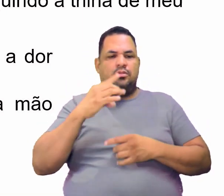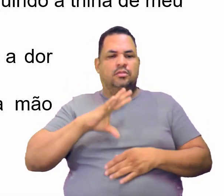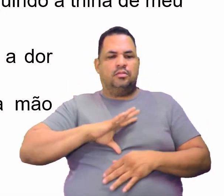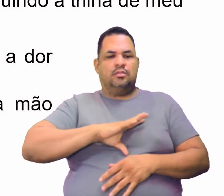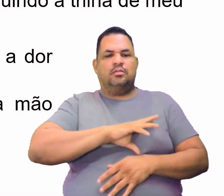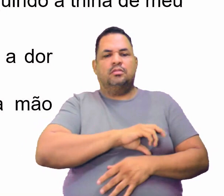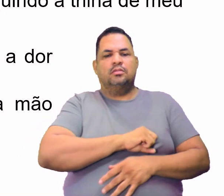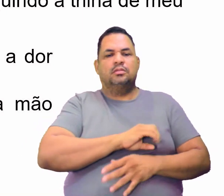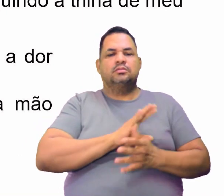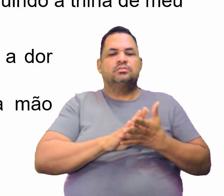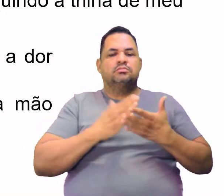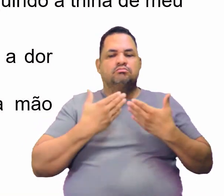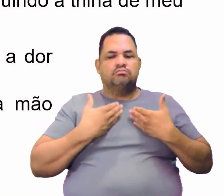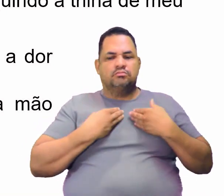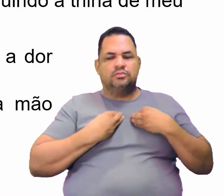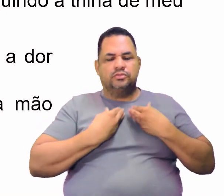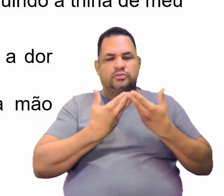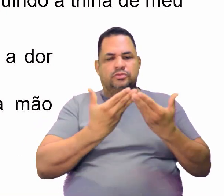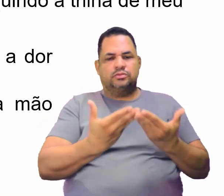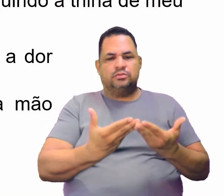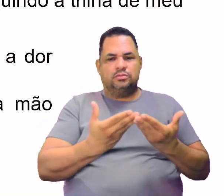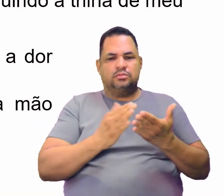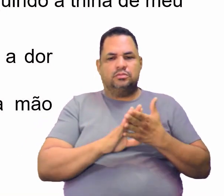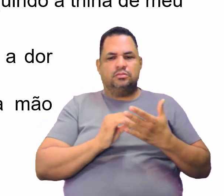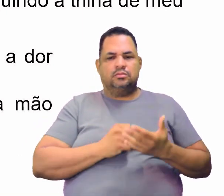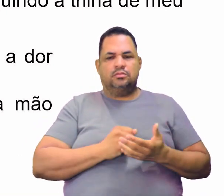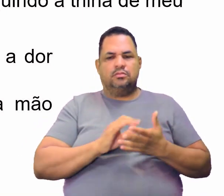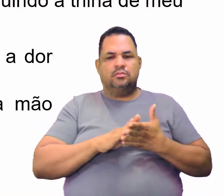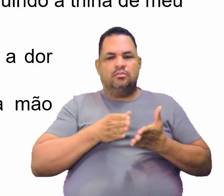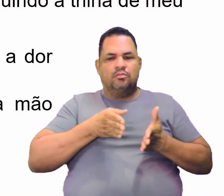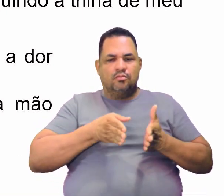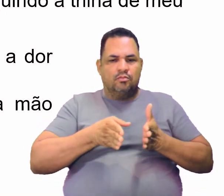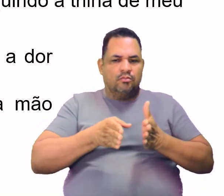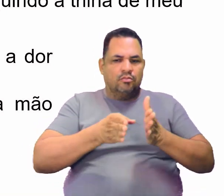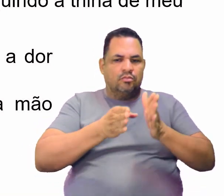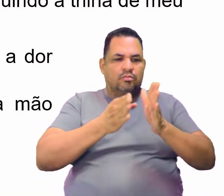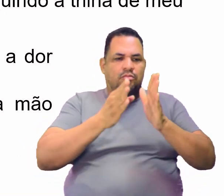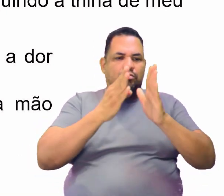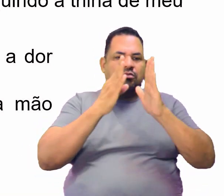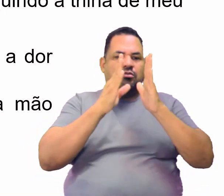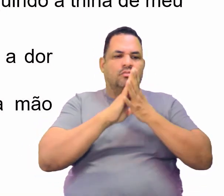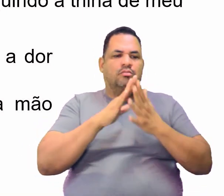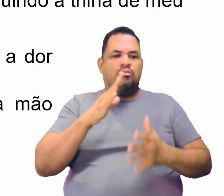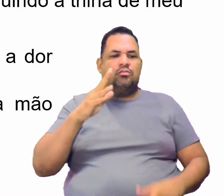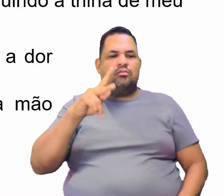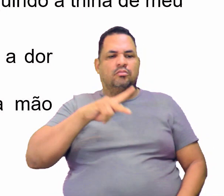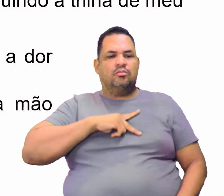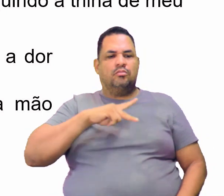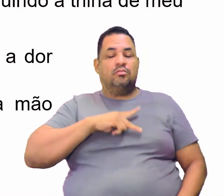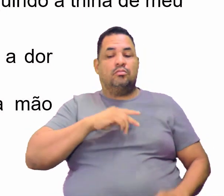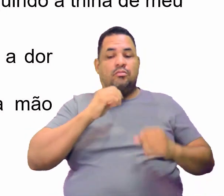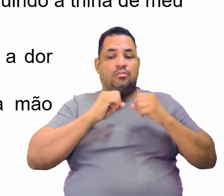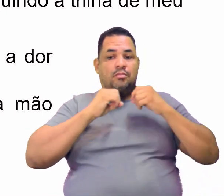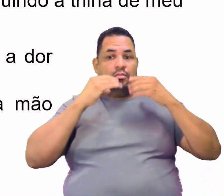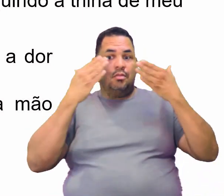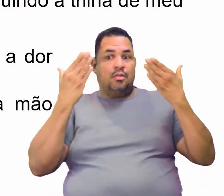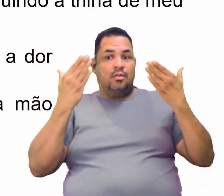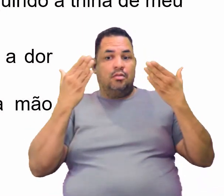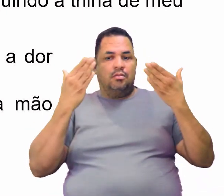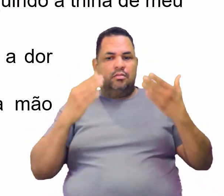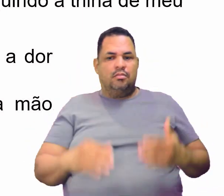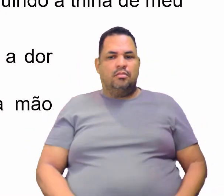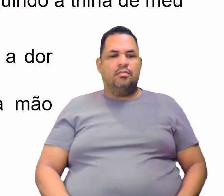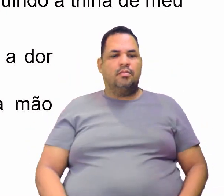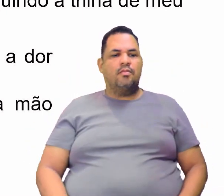Vejo que o amor que te dedico aumenta seguindo a trilha de meu